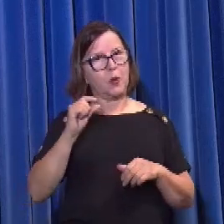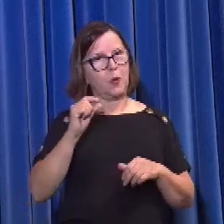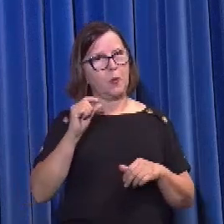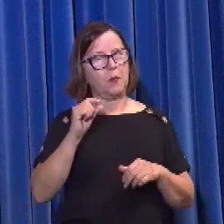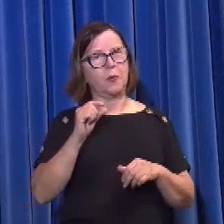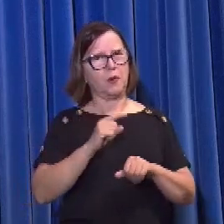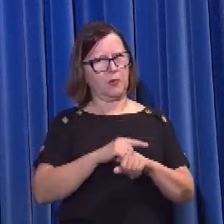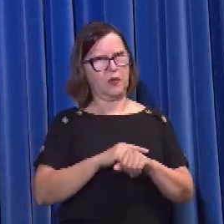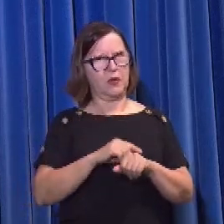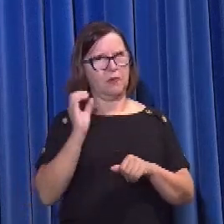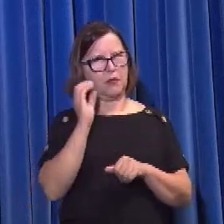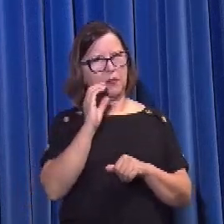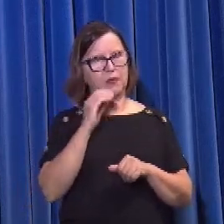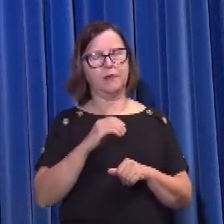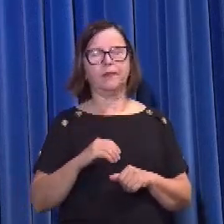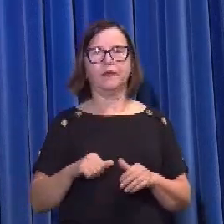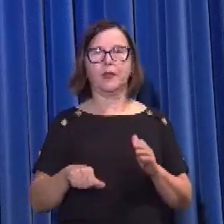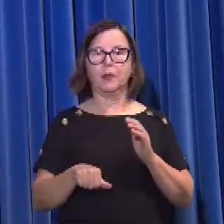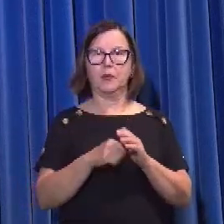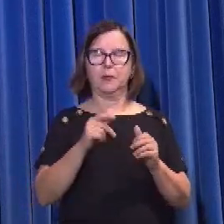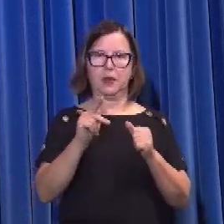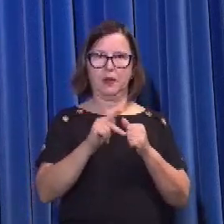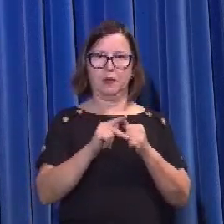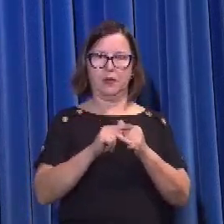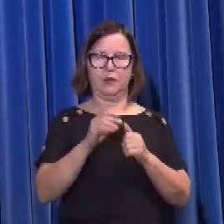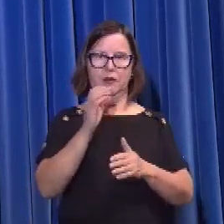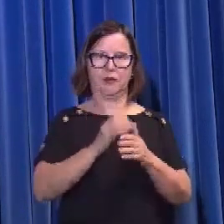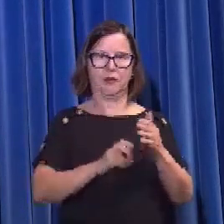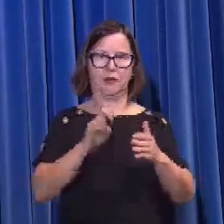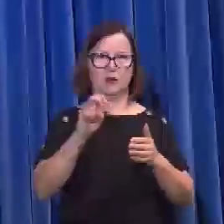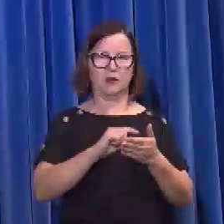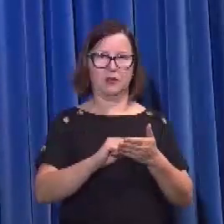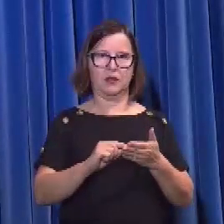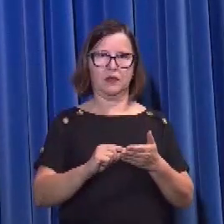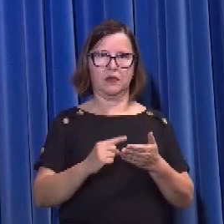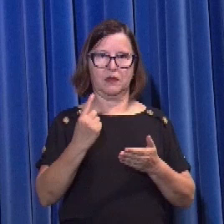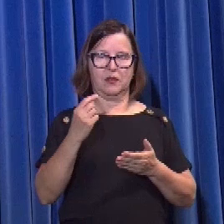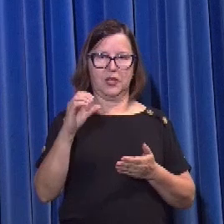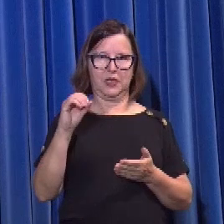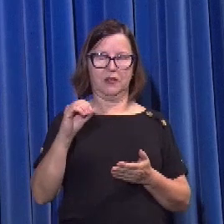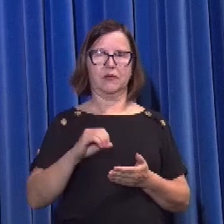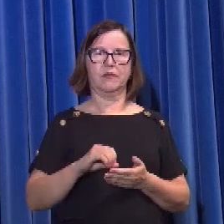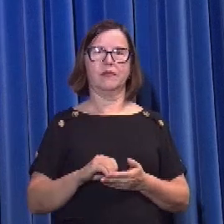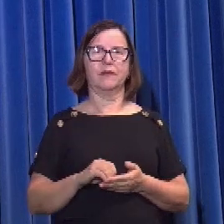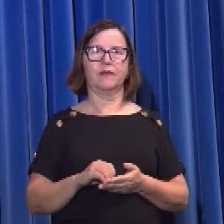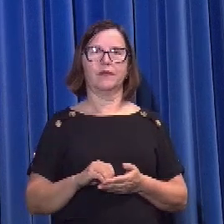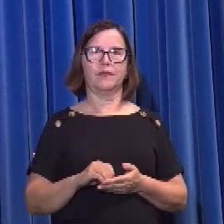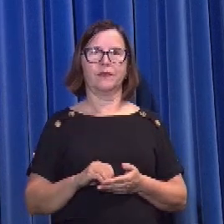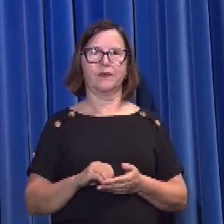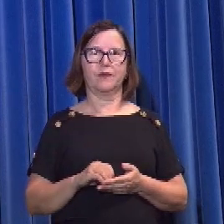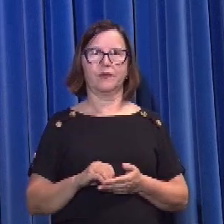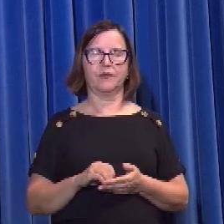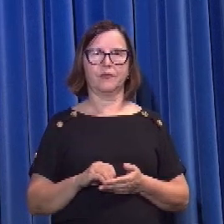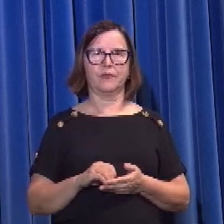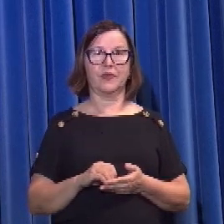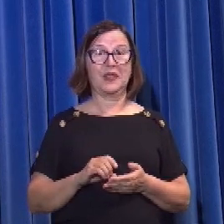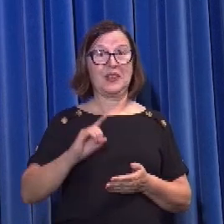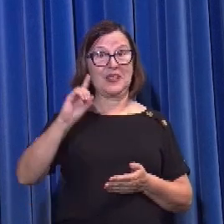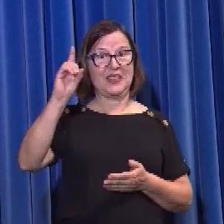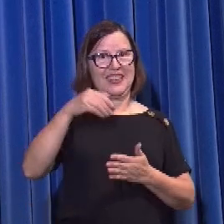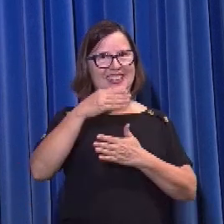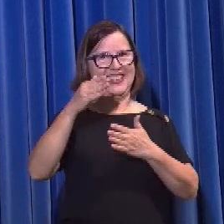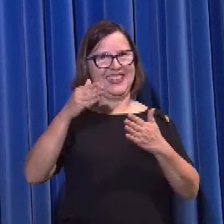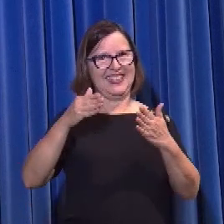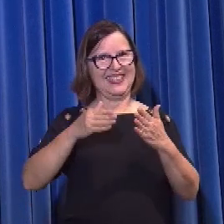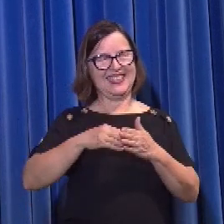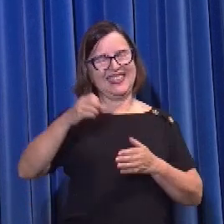1 Pedro capítulo 5, versículo 10. O que diz o texto aqui? Ora, o Deus de toda a